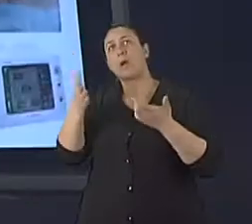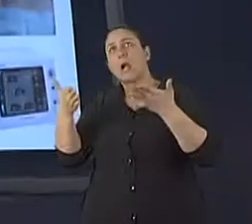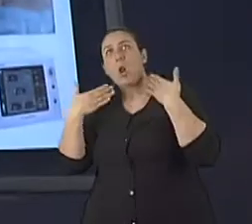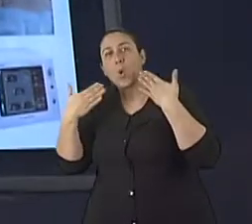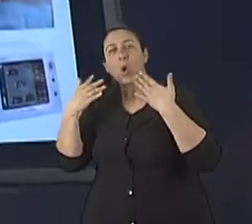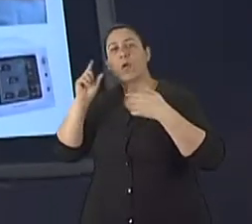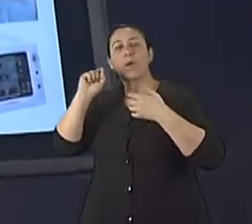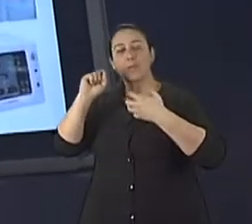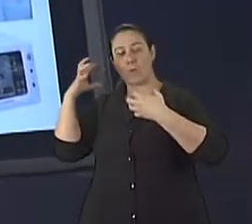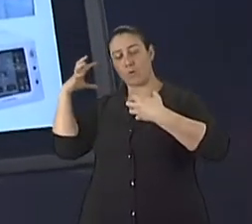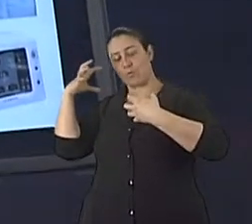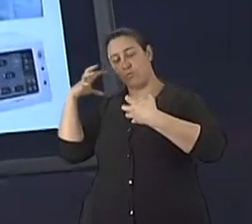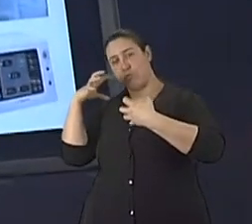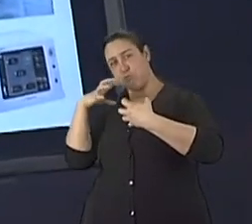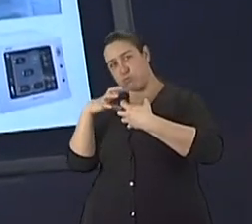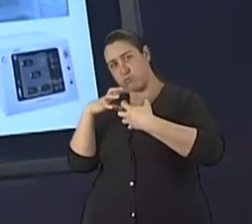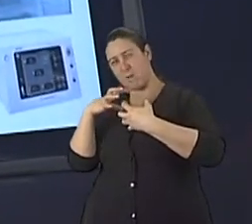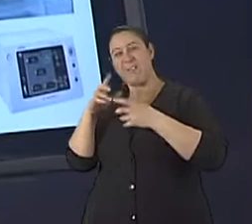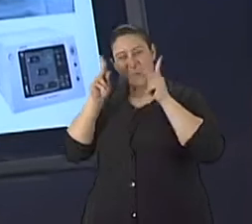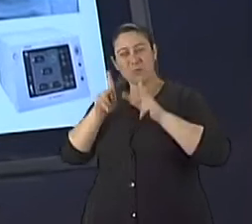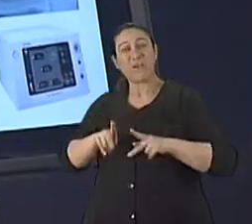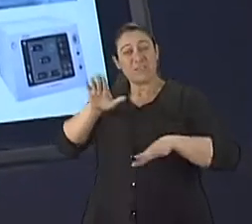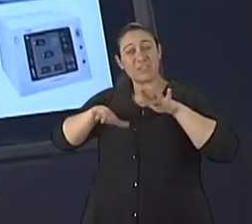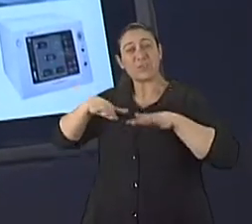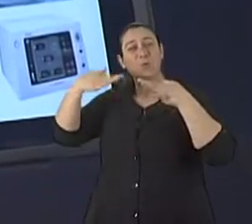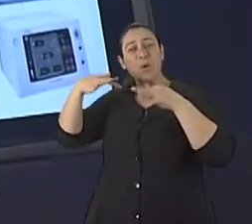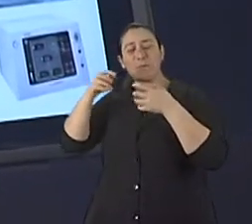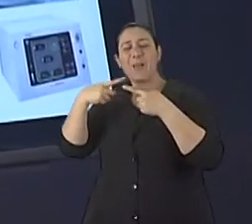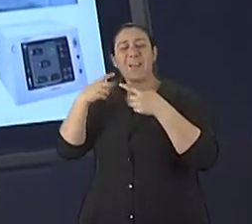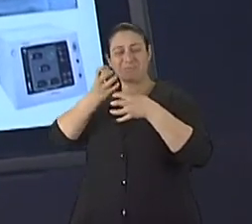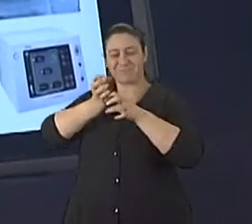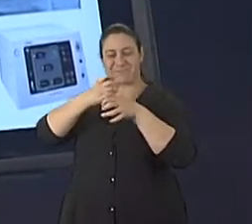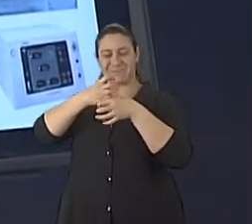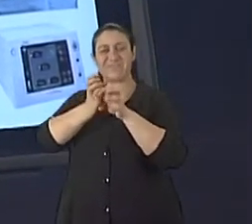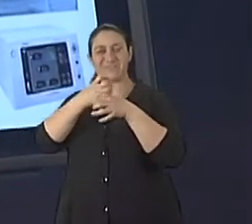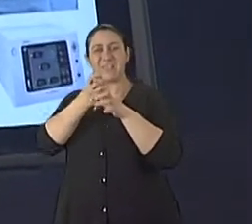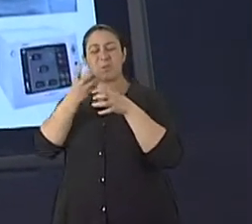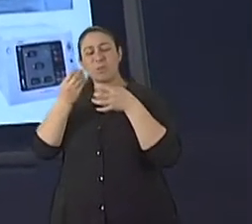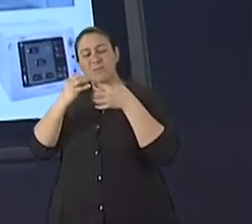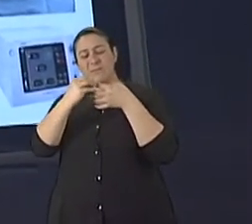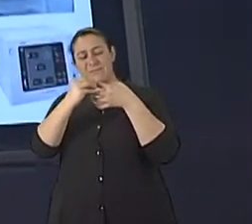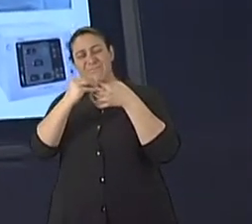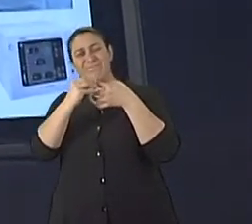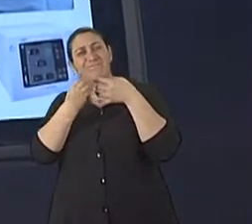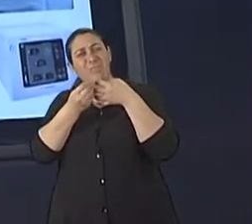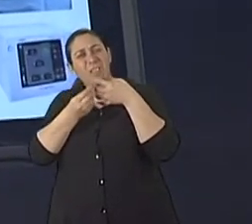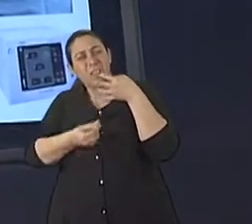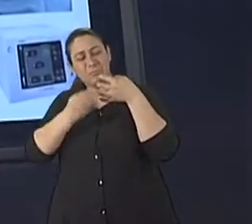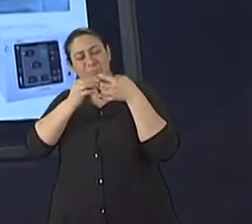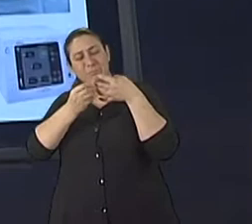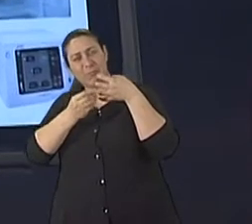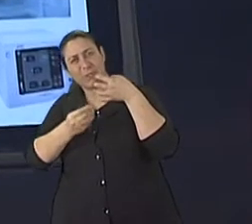né é paciente sente muita dor às vezes pelo desgaste que acontece nas vértebras é a gente tem vários negros